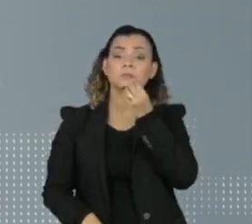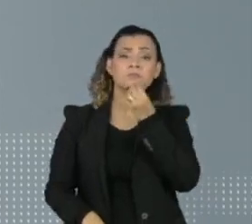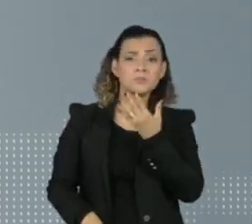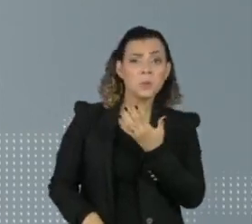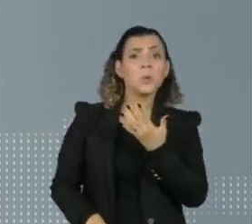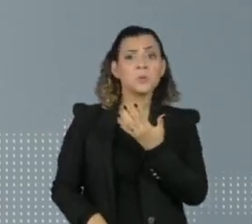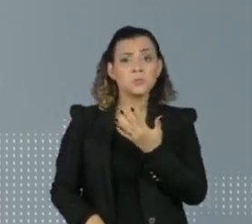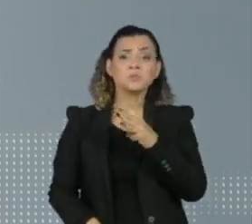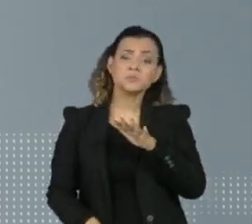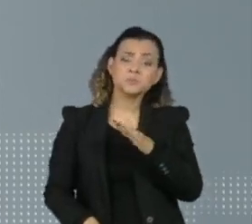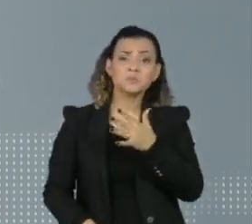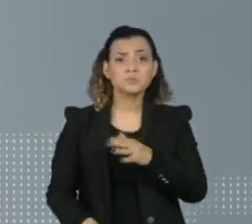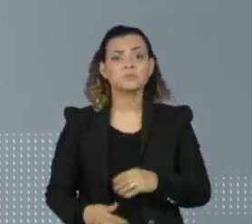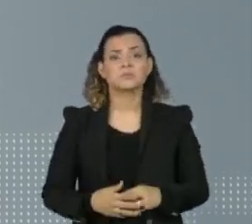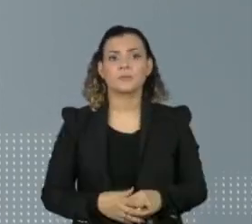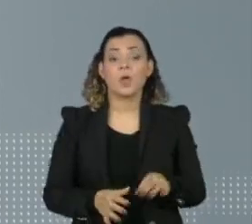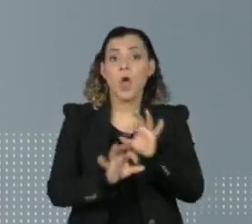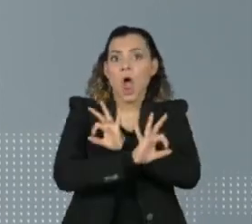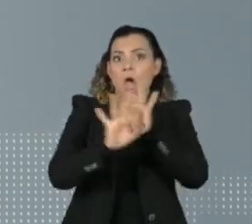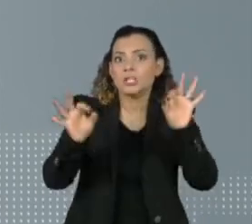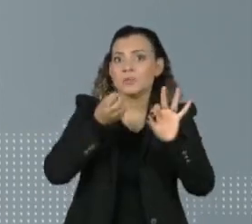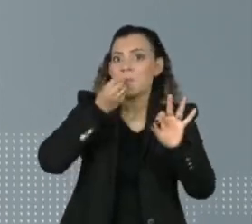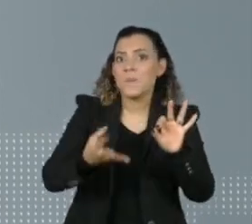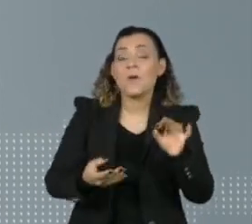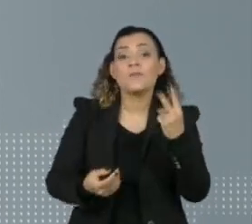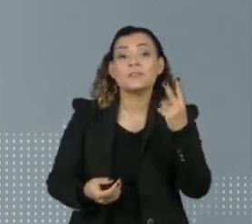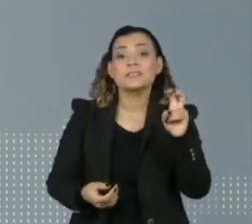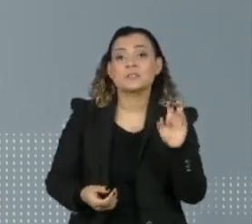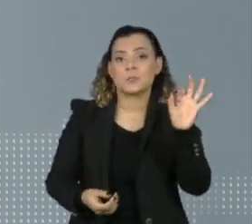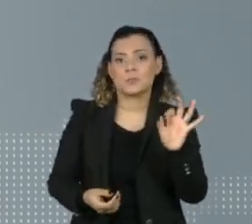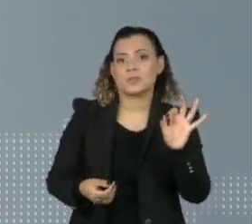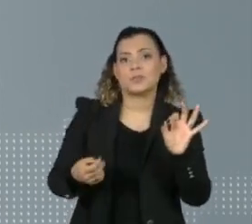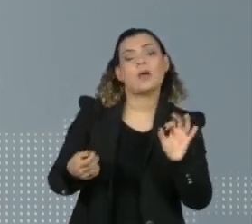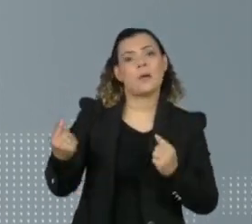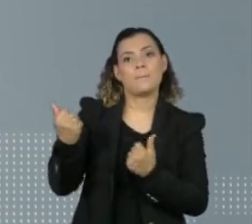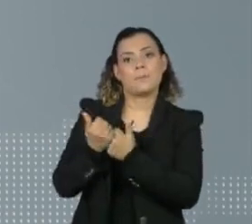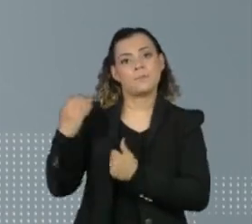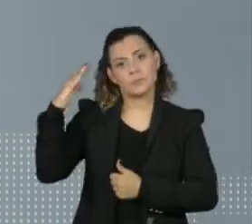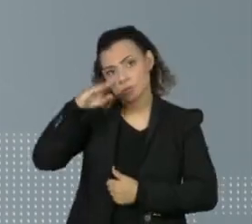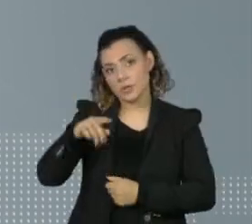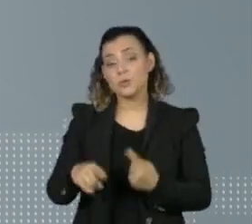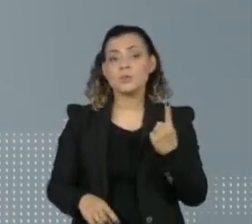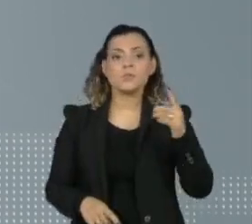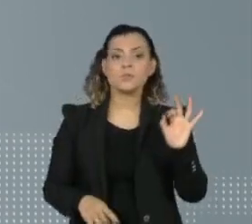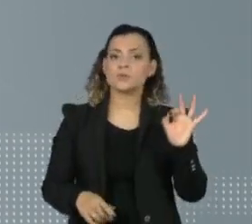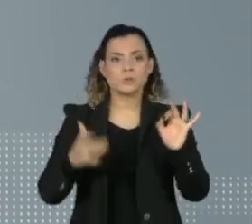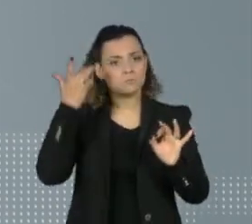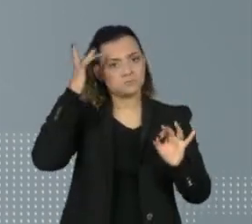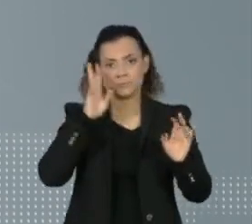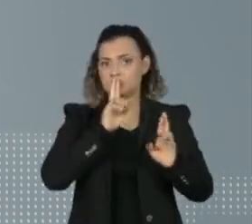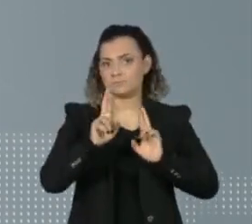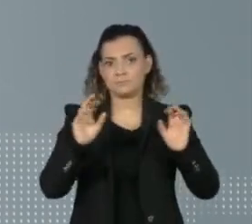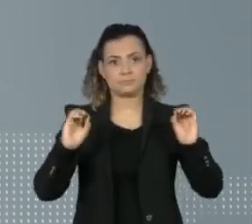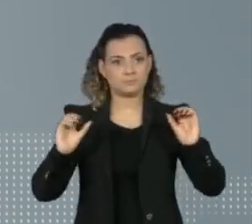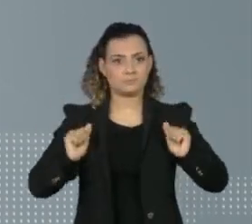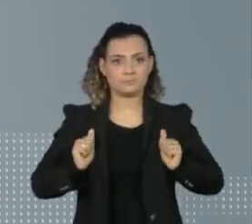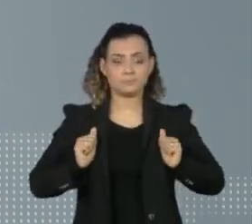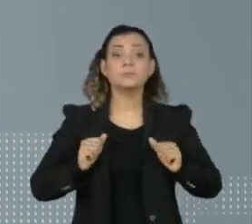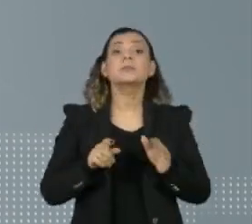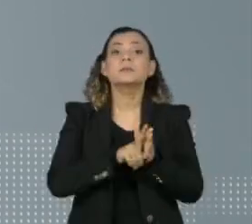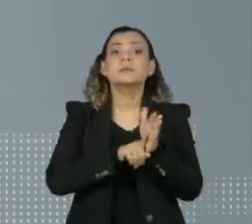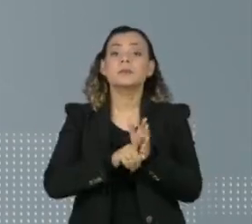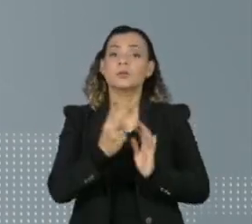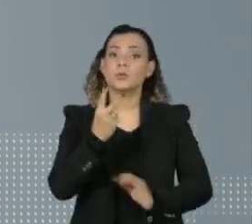regular os que acham a gestão Federal ótimo boa são 25 porcento um por cento não souberam responder a pesquisa Datafolha